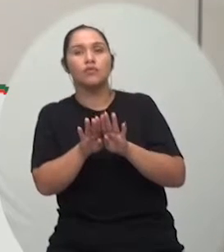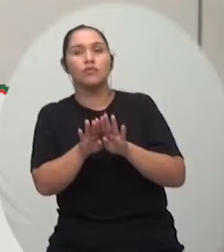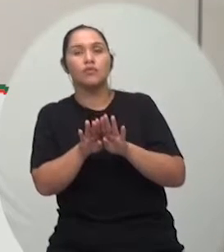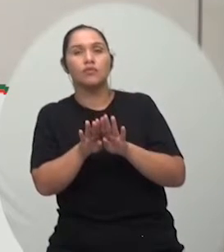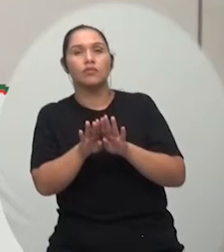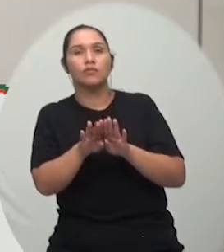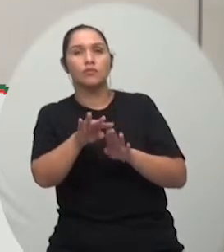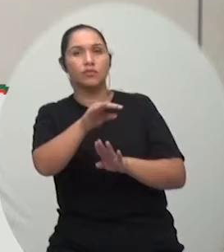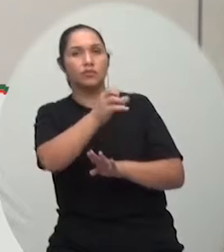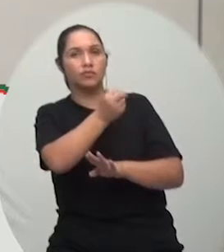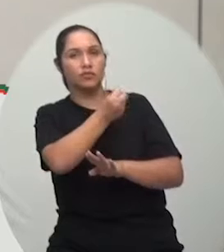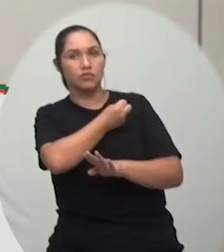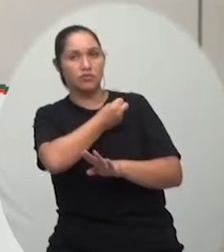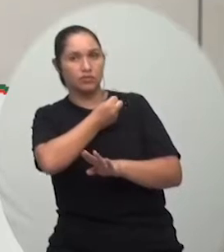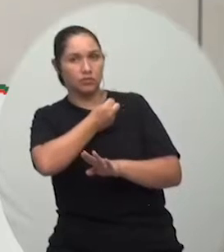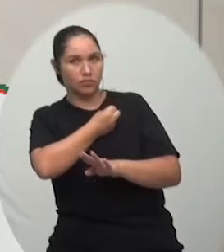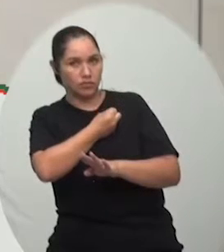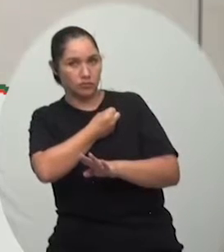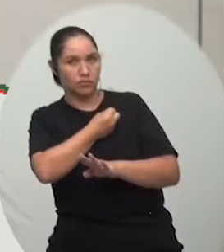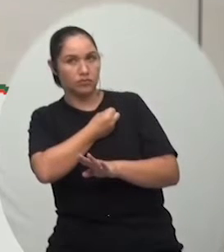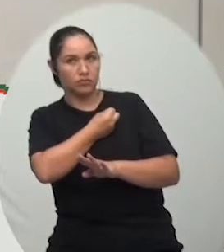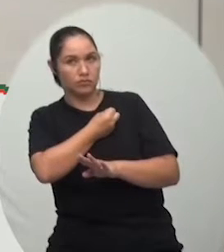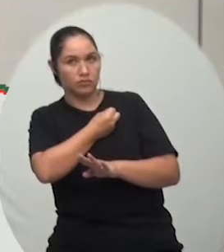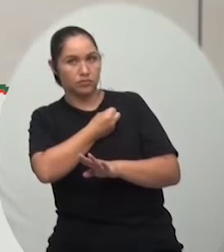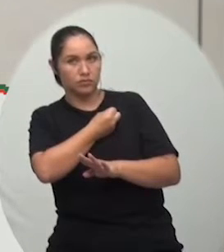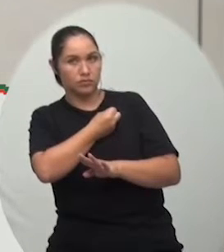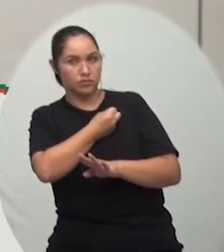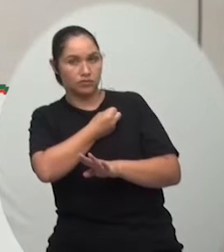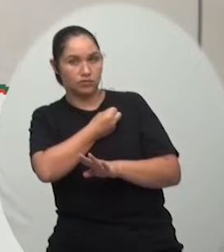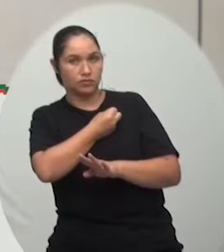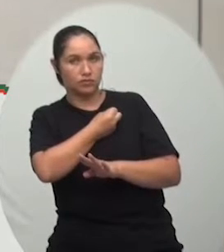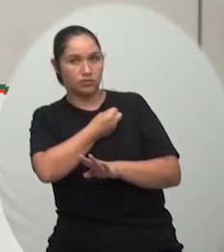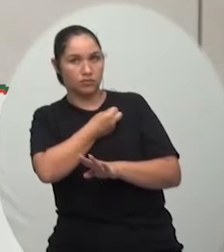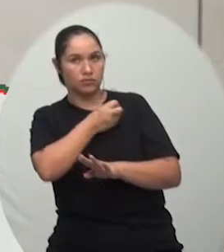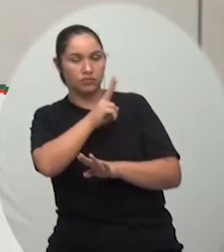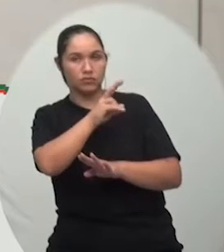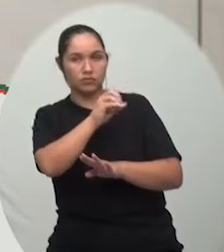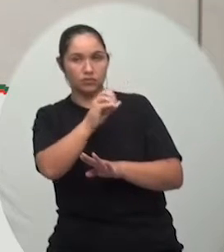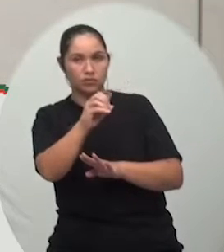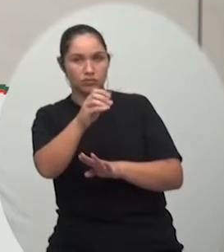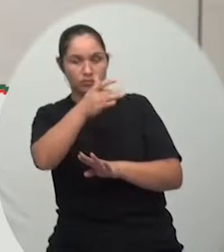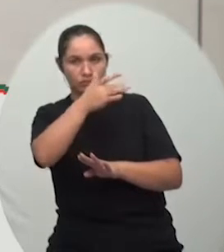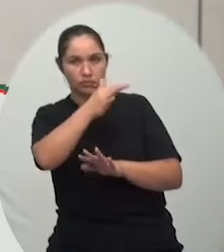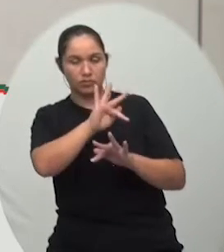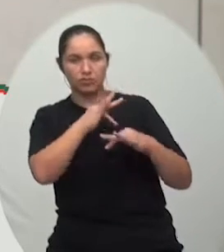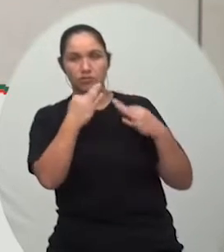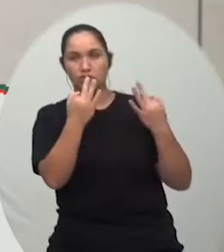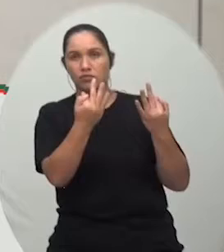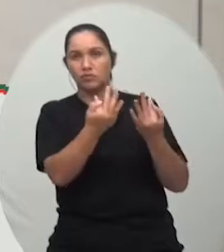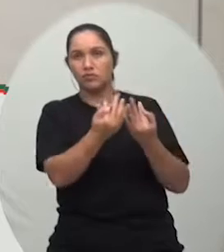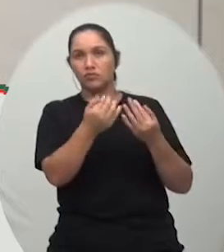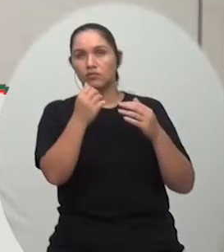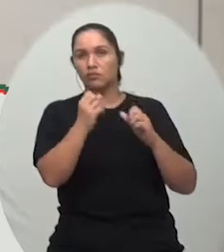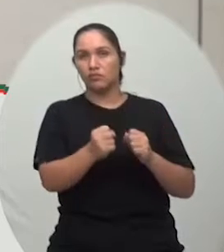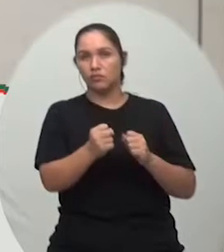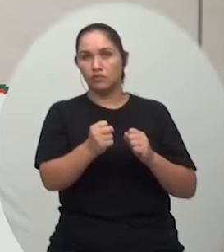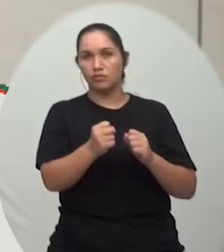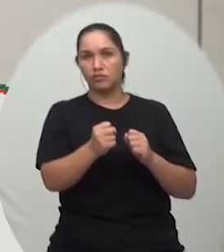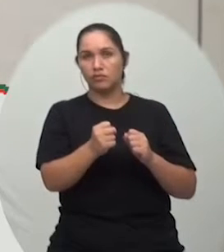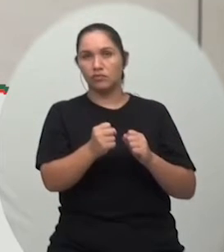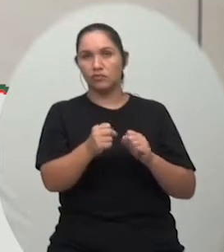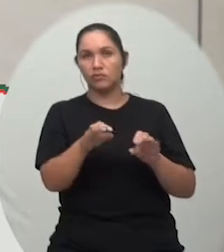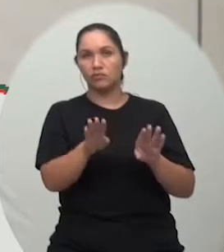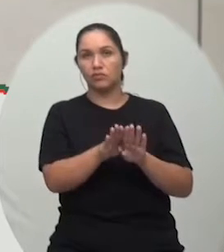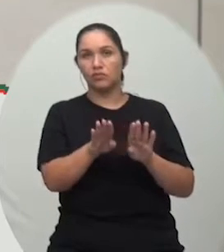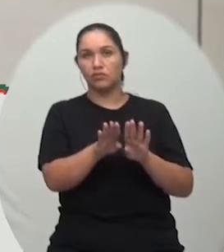esse mesmo benefício a 200 famílias no tocante a, eventualmente, concessão de isenção do